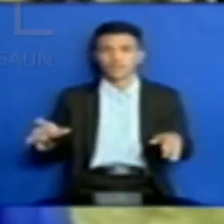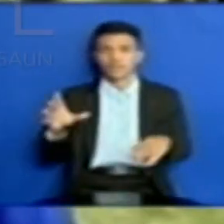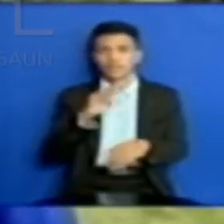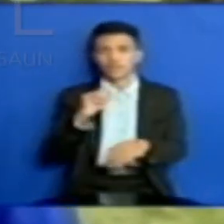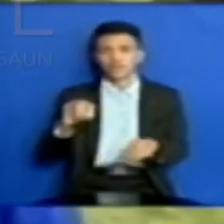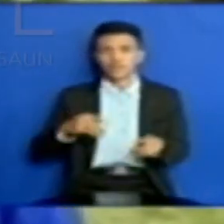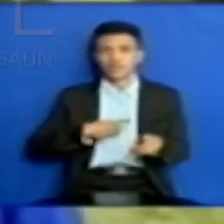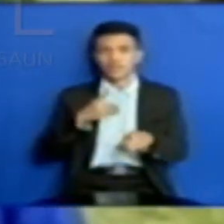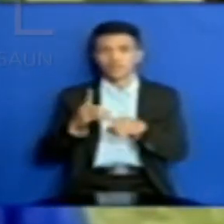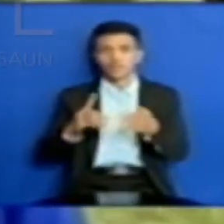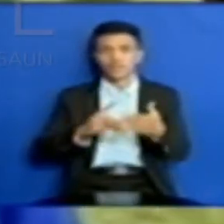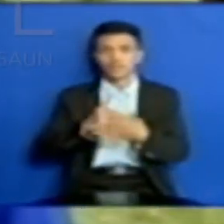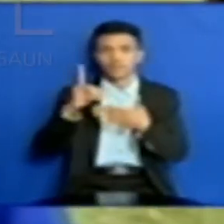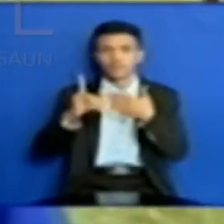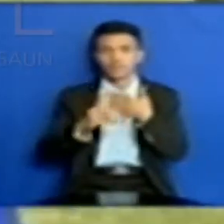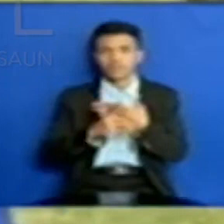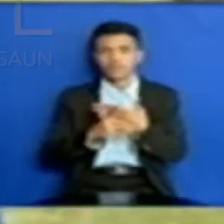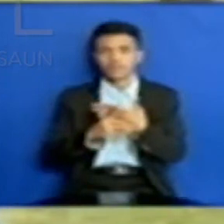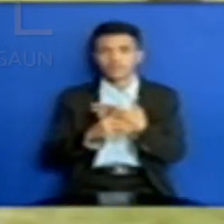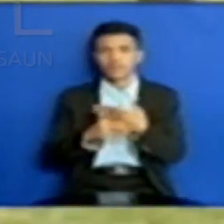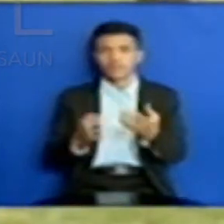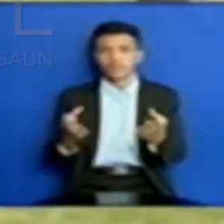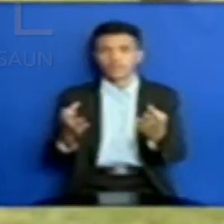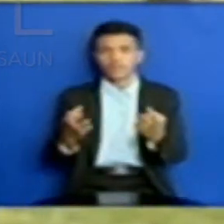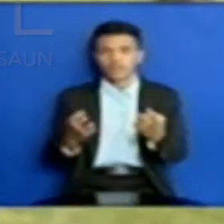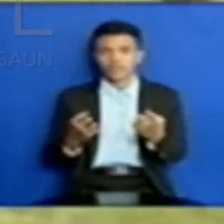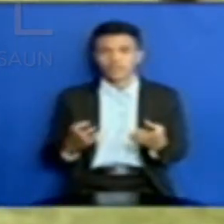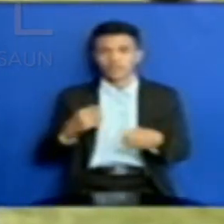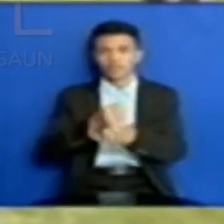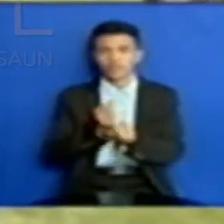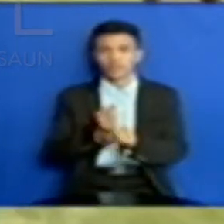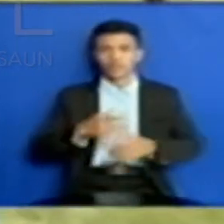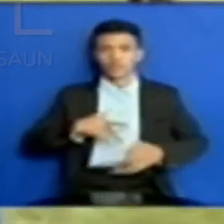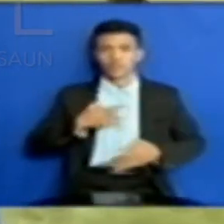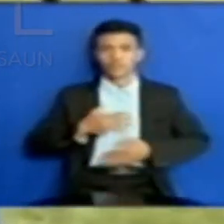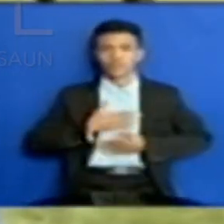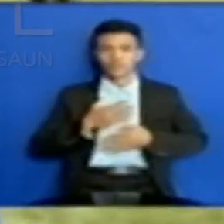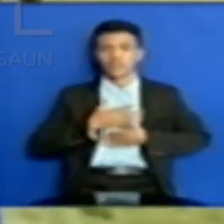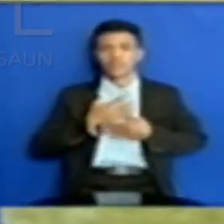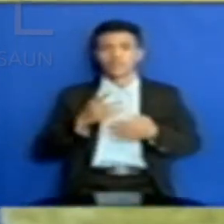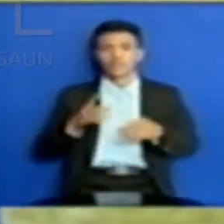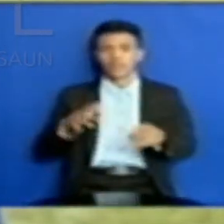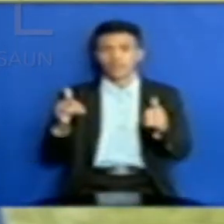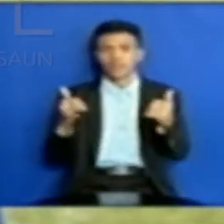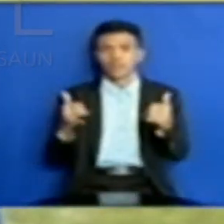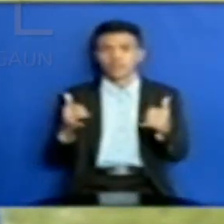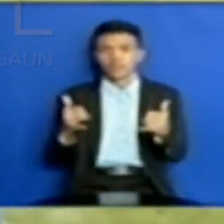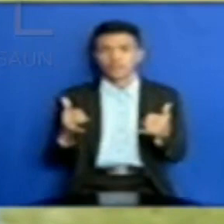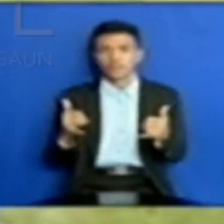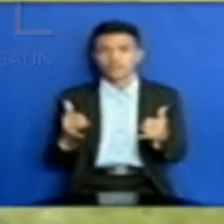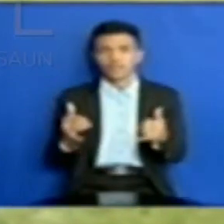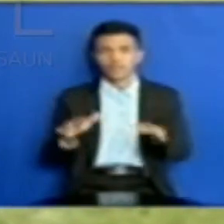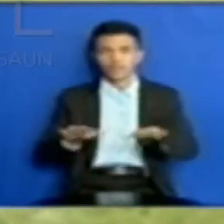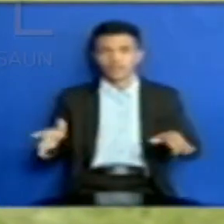itu ba desenvolvimento e takara kata bele halo contente hat solo kalimar ho itani uan